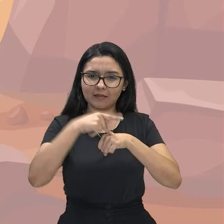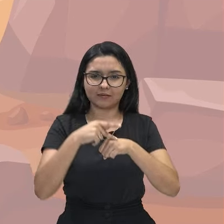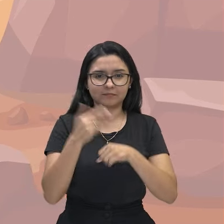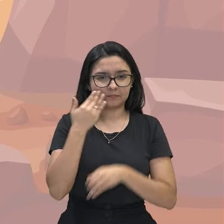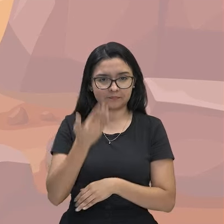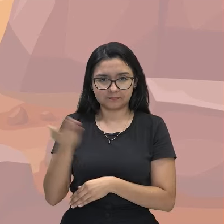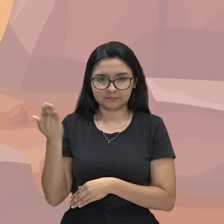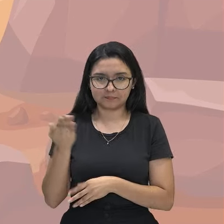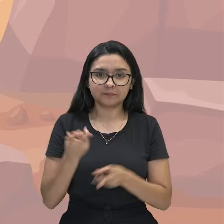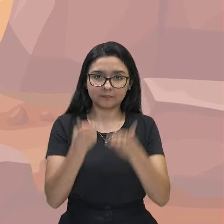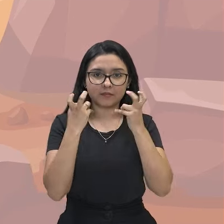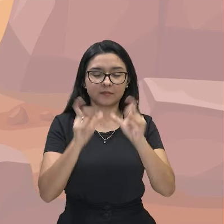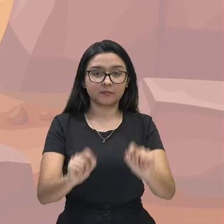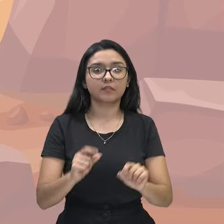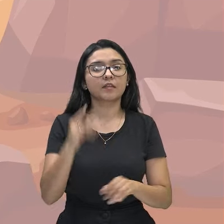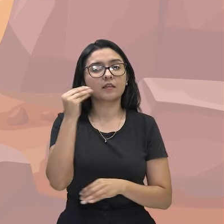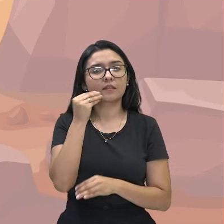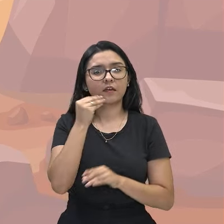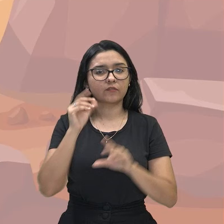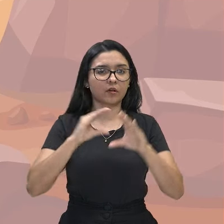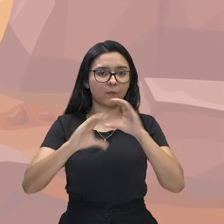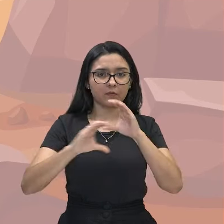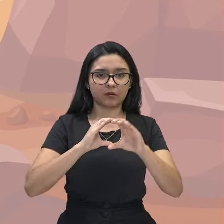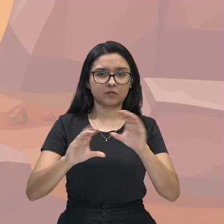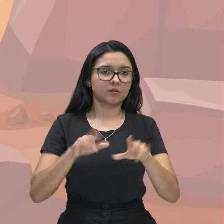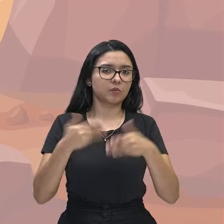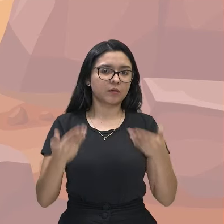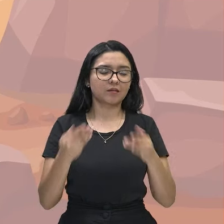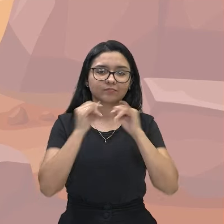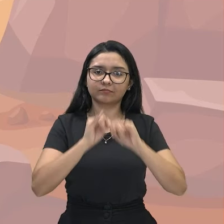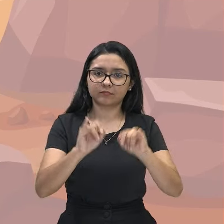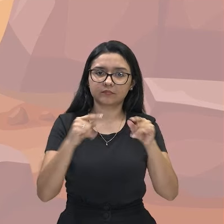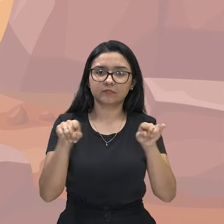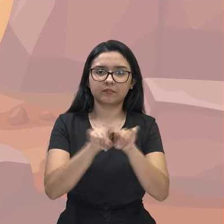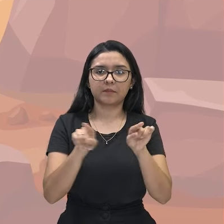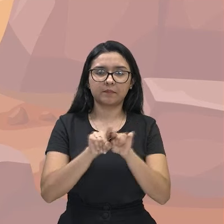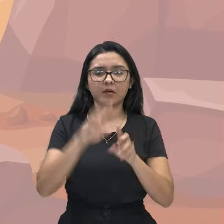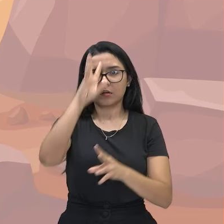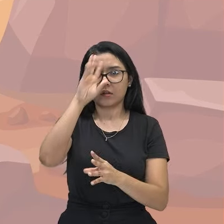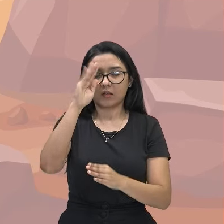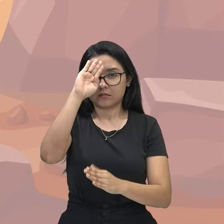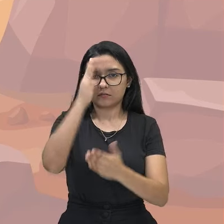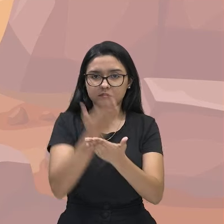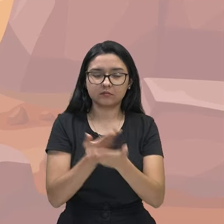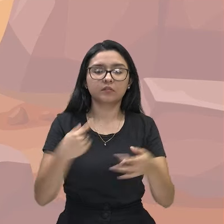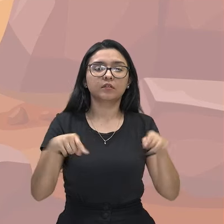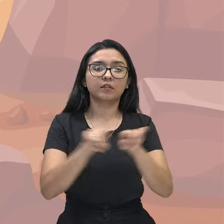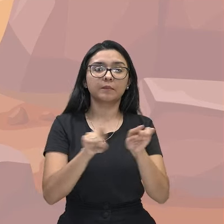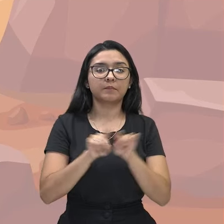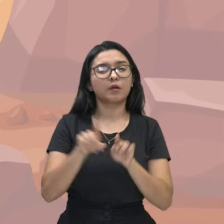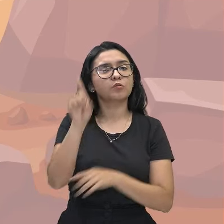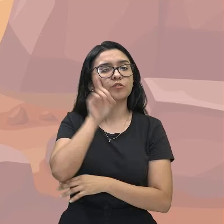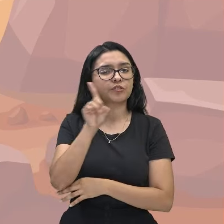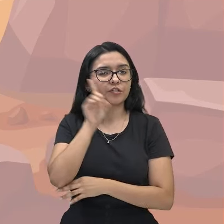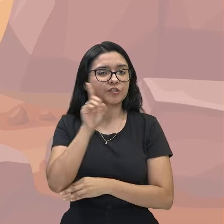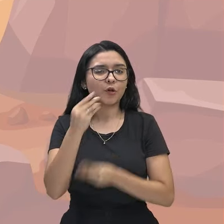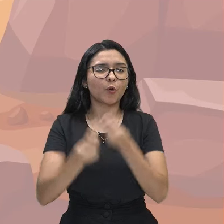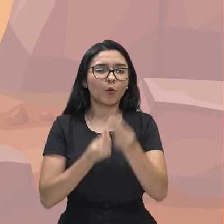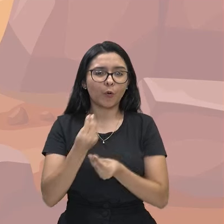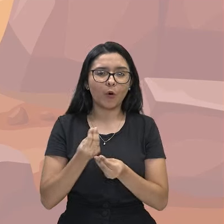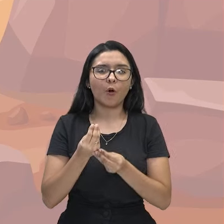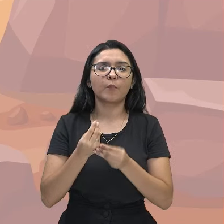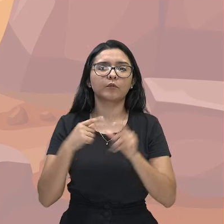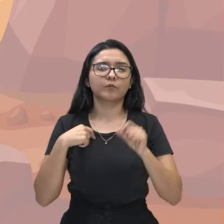eles tentavam transmitir as suas crenças, o seu cotidiano, como eles